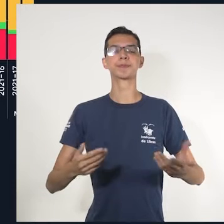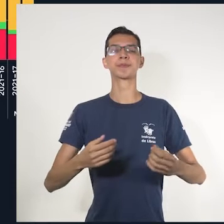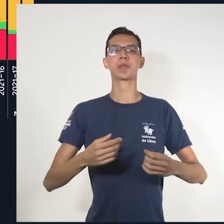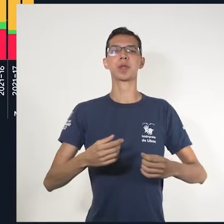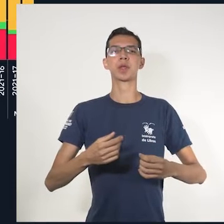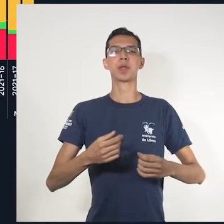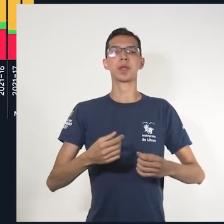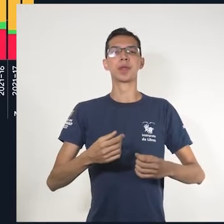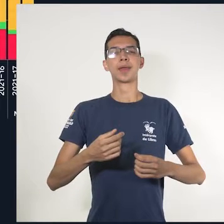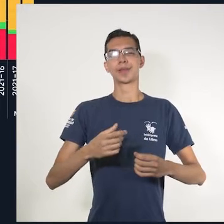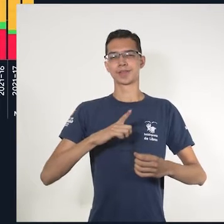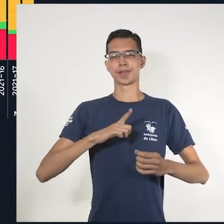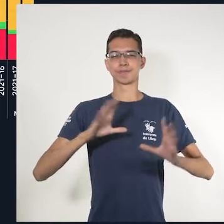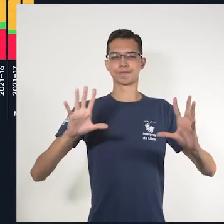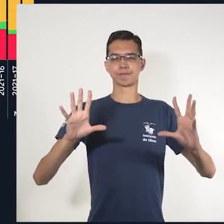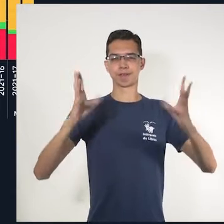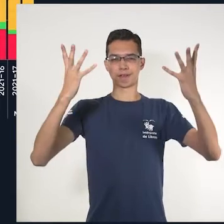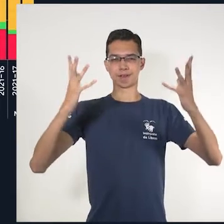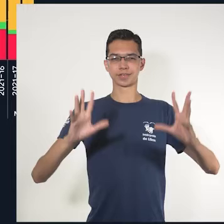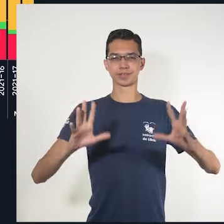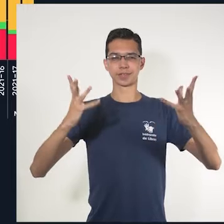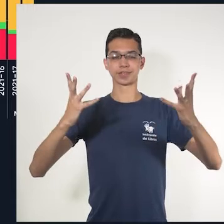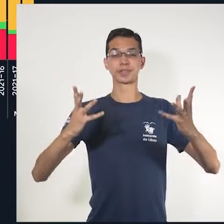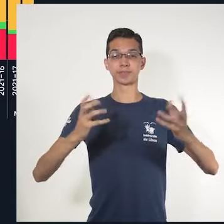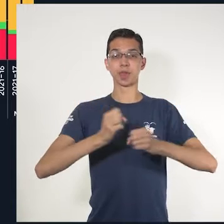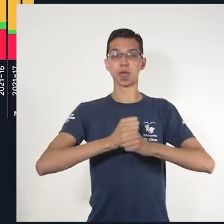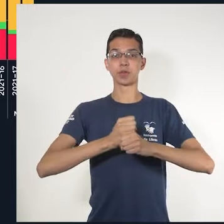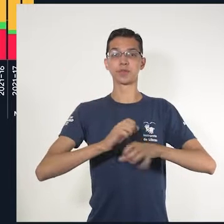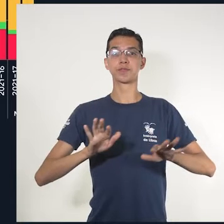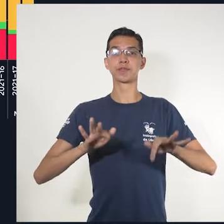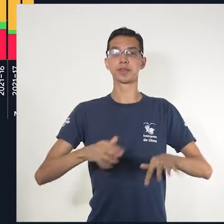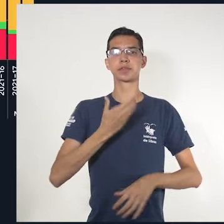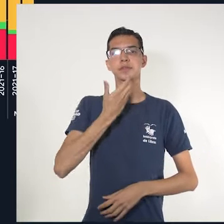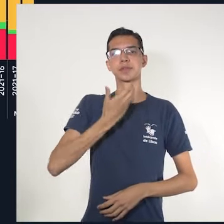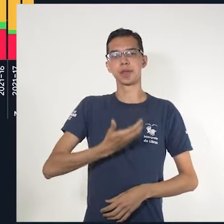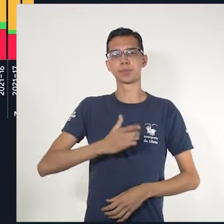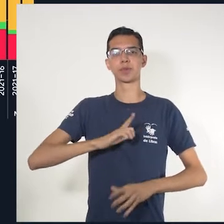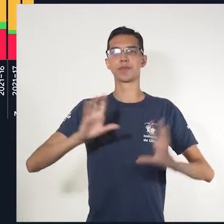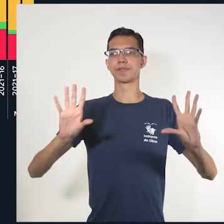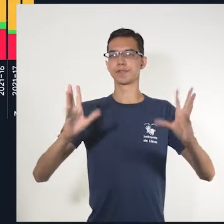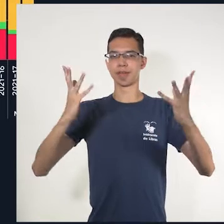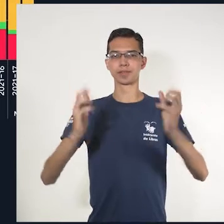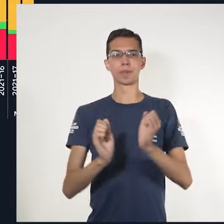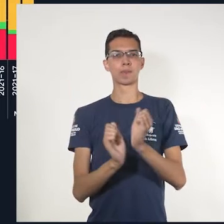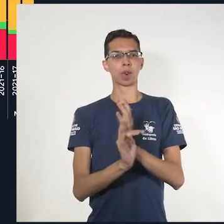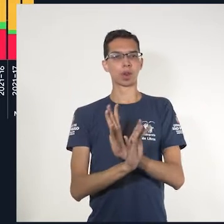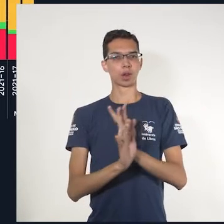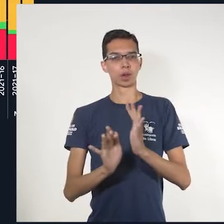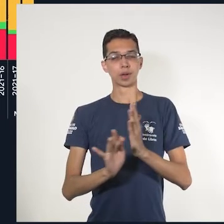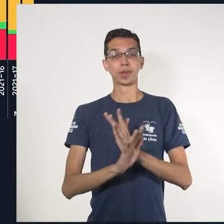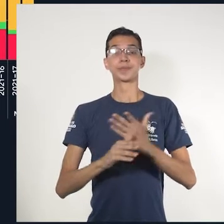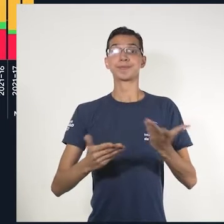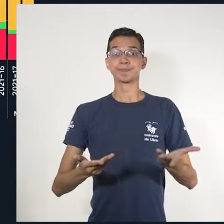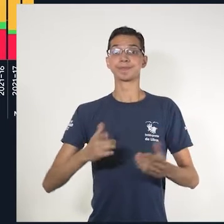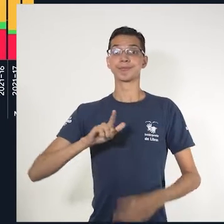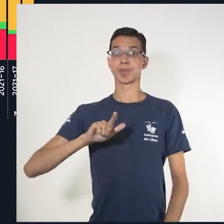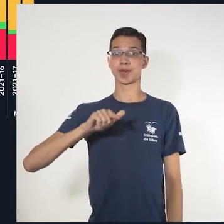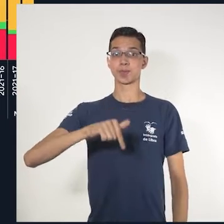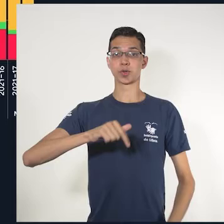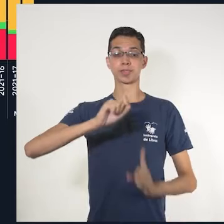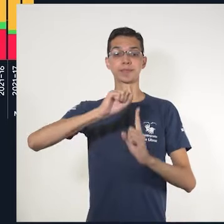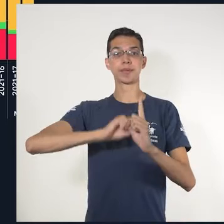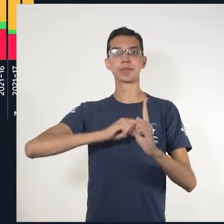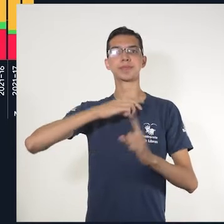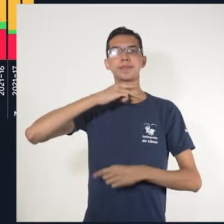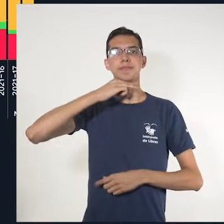após as comemorações e festividades do final de ano, e depois, então, em março, a possível aumento por